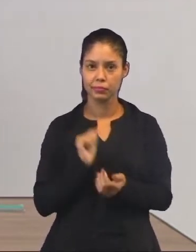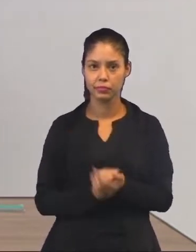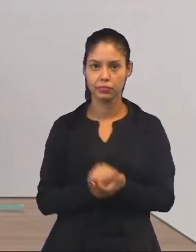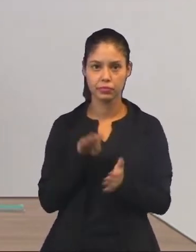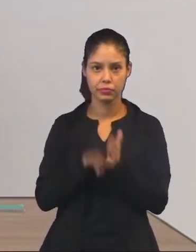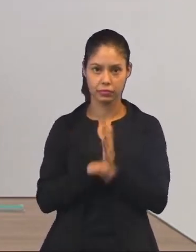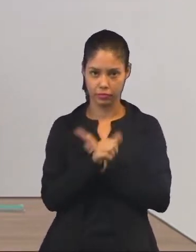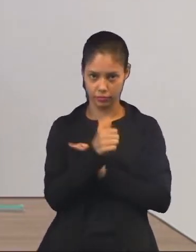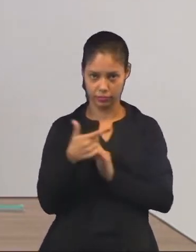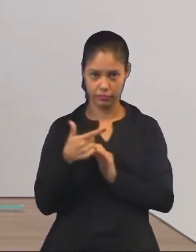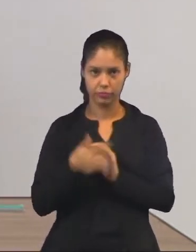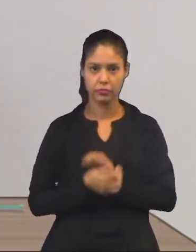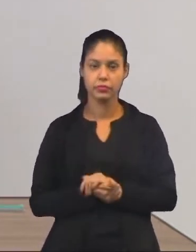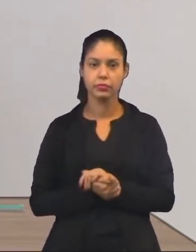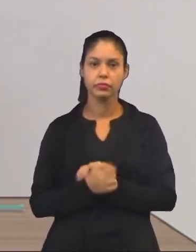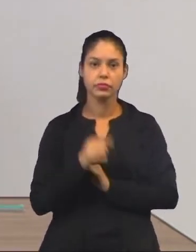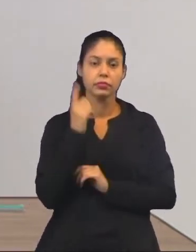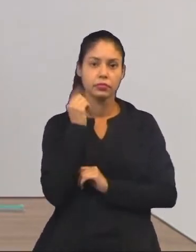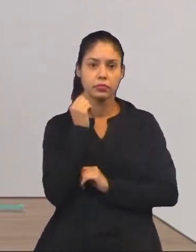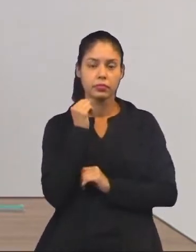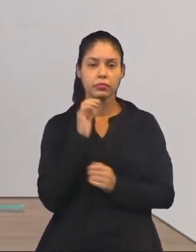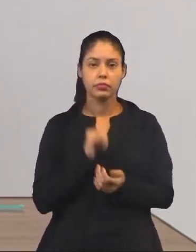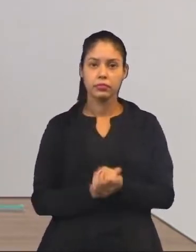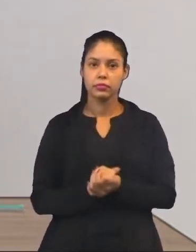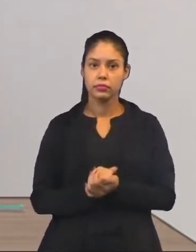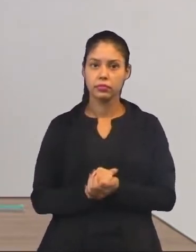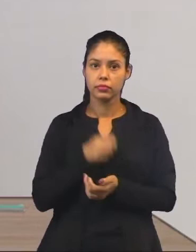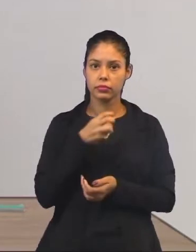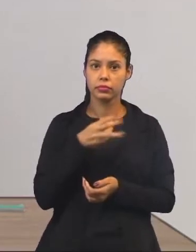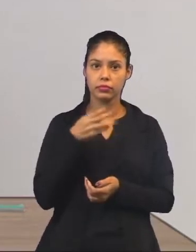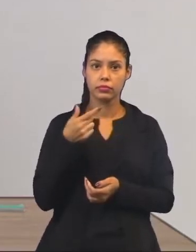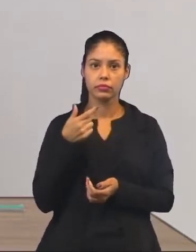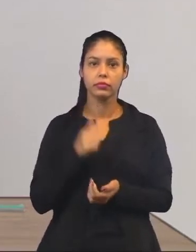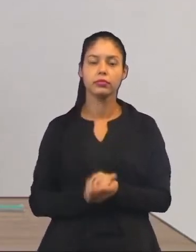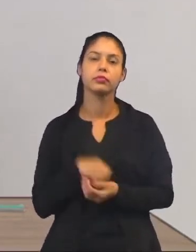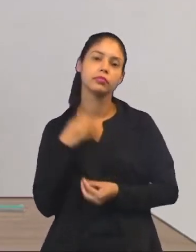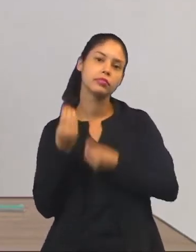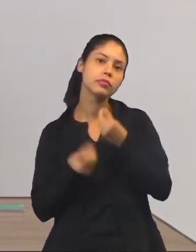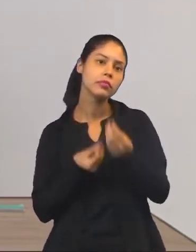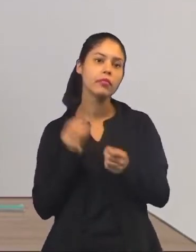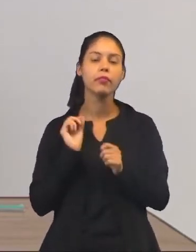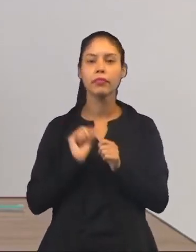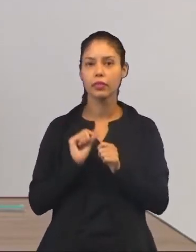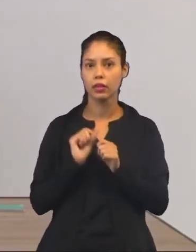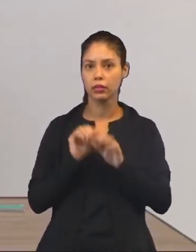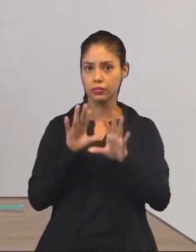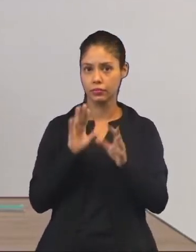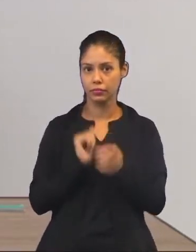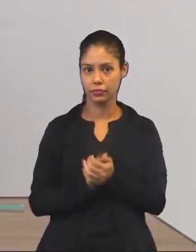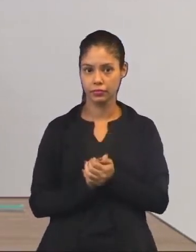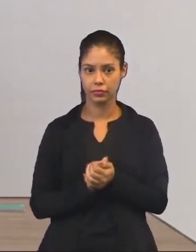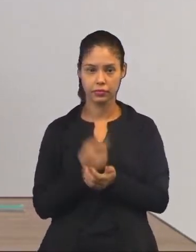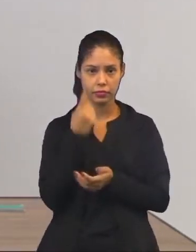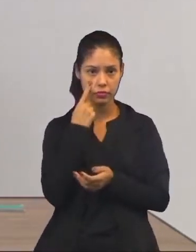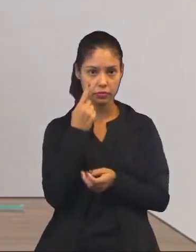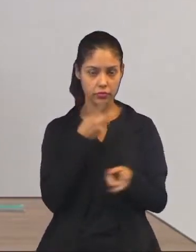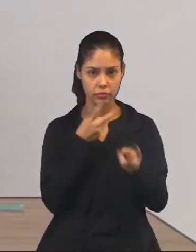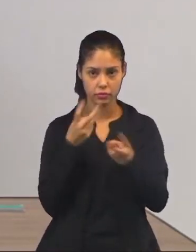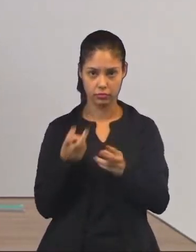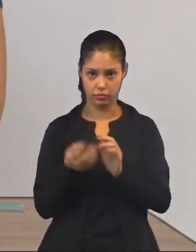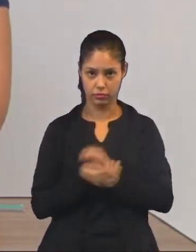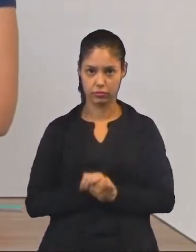iremos retirar 12 lápis do 32. Como que nós vamos fazer isso aqui no tapetinho? Observem